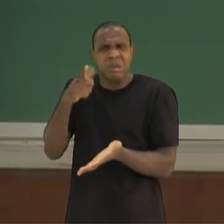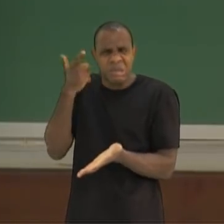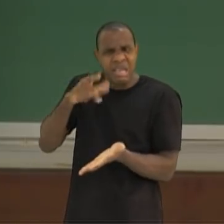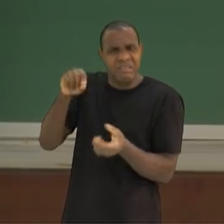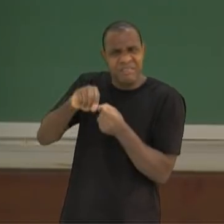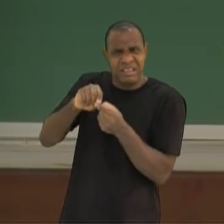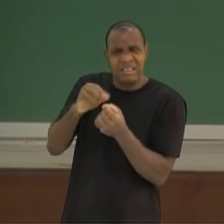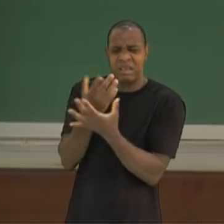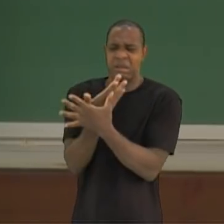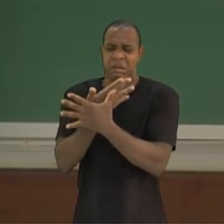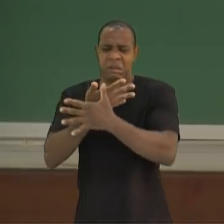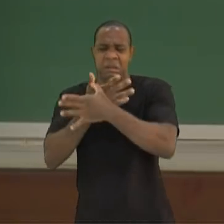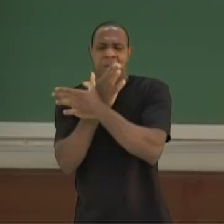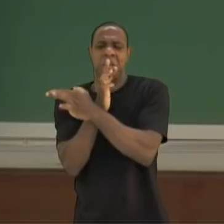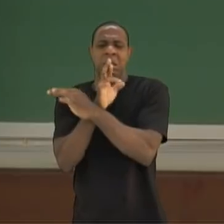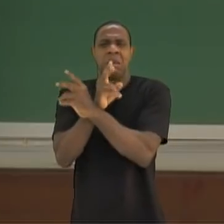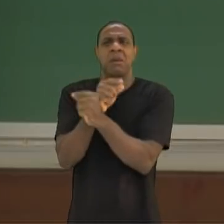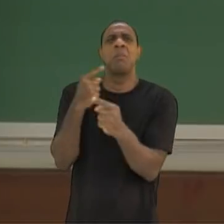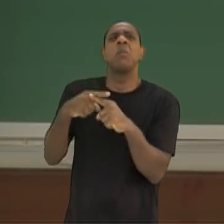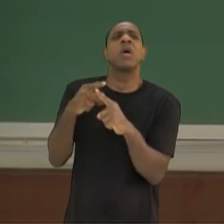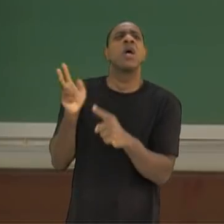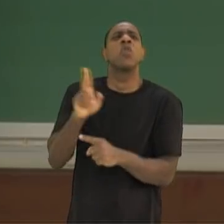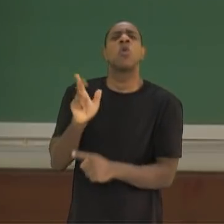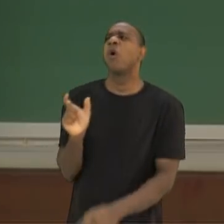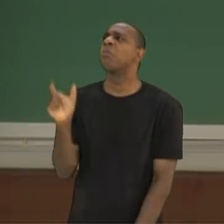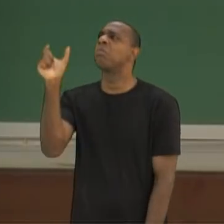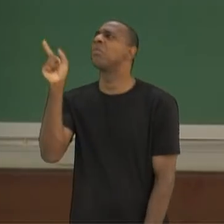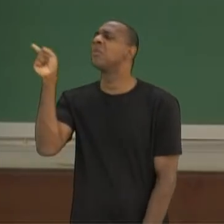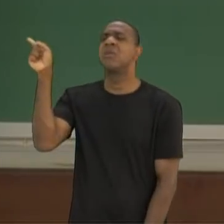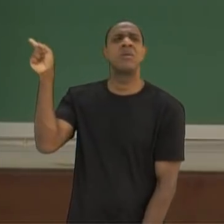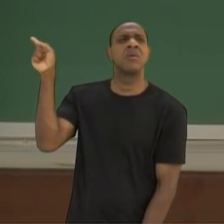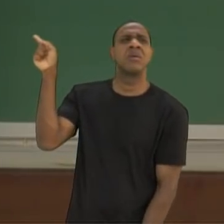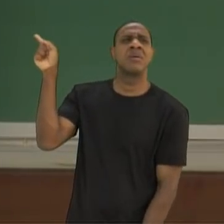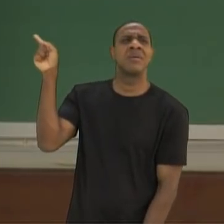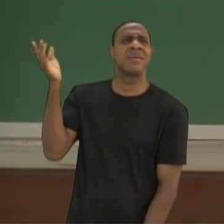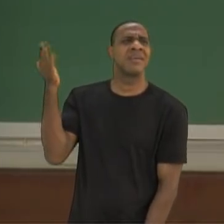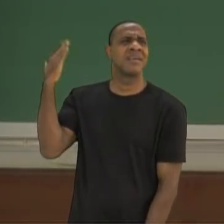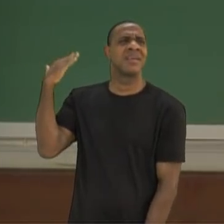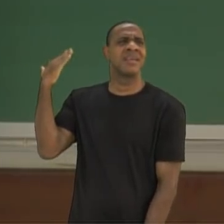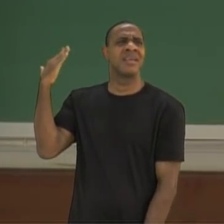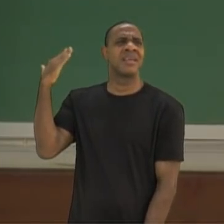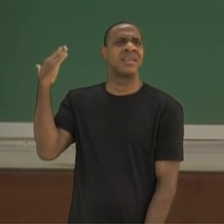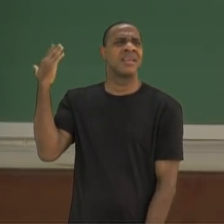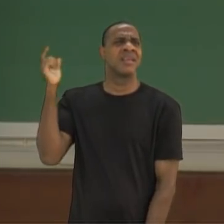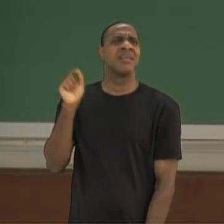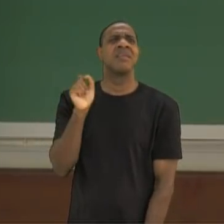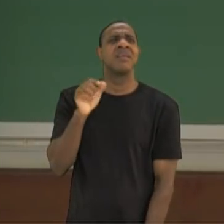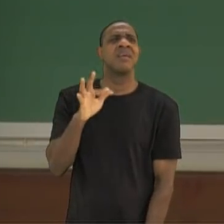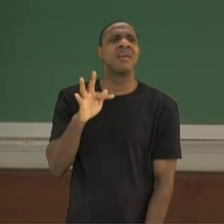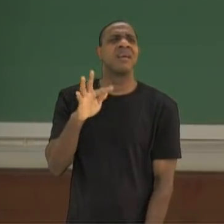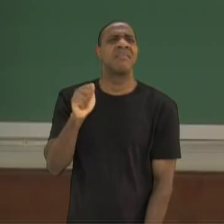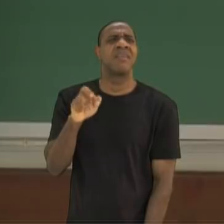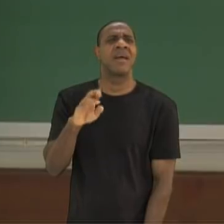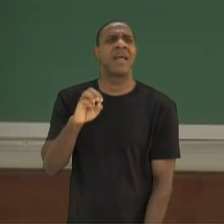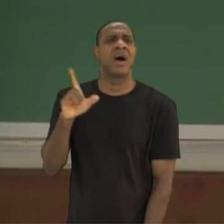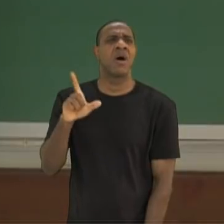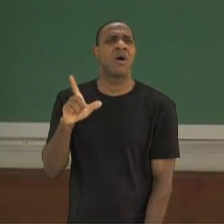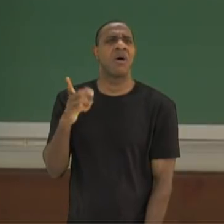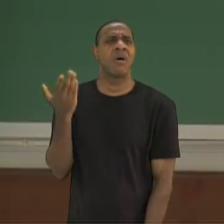conseguiria? E por que esse nome? Esse nome vem de onde? Vem do faraó Tutankhamun. Já ouviu falar